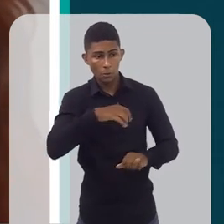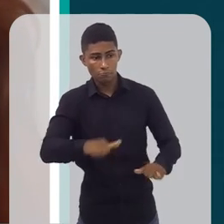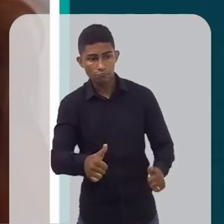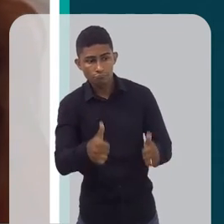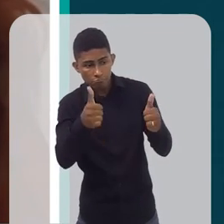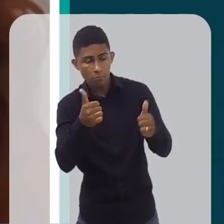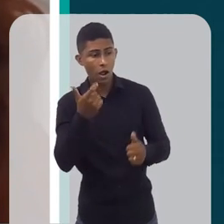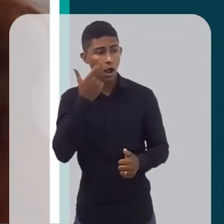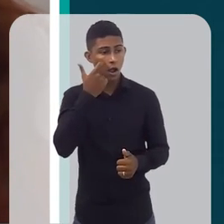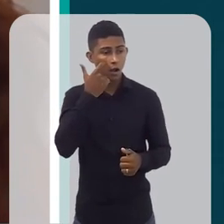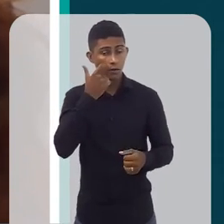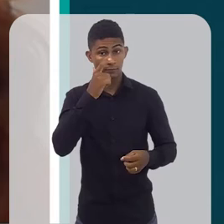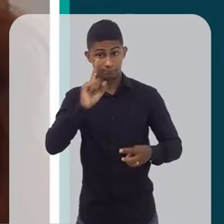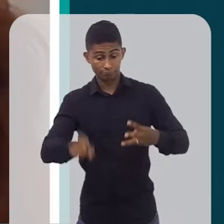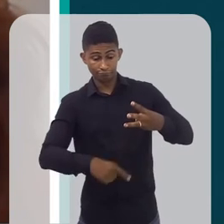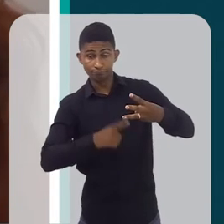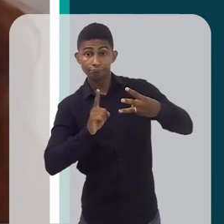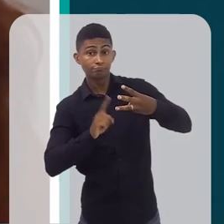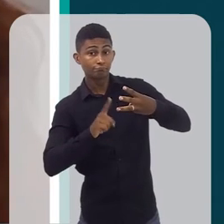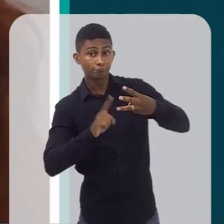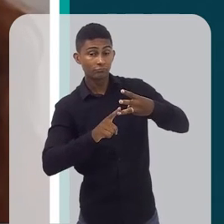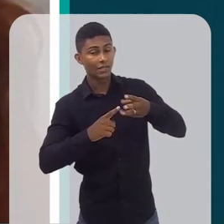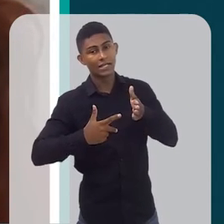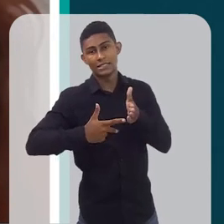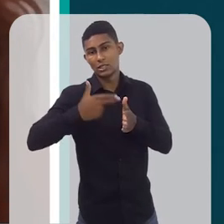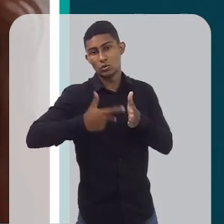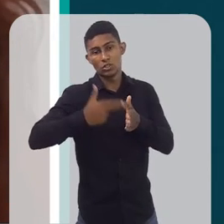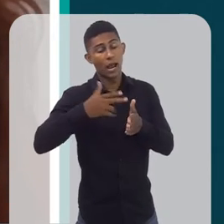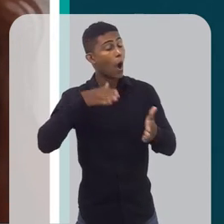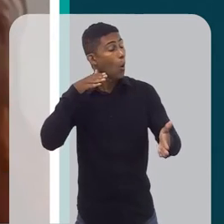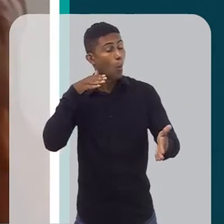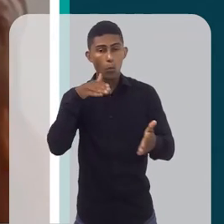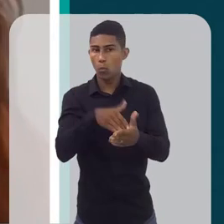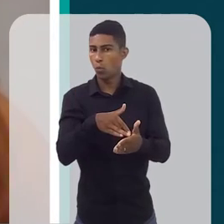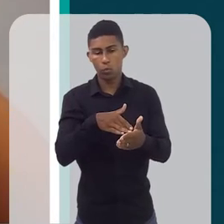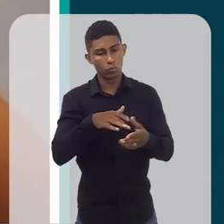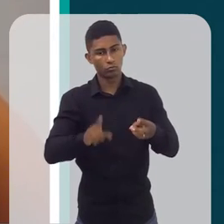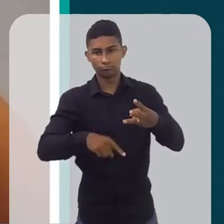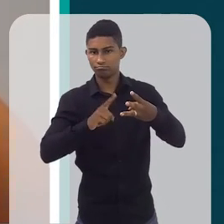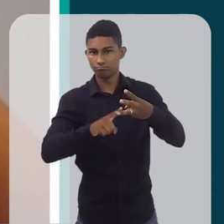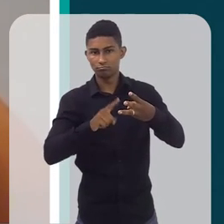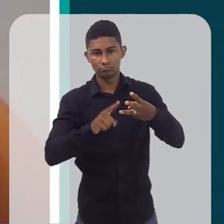dessas condições. A cirurgia bariátrica é o